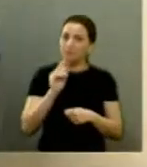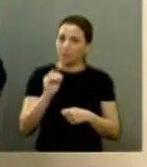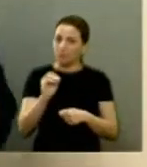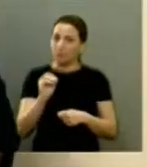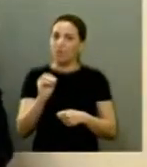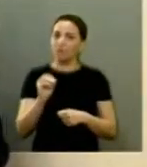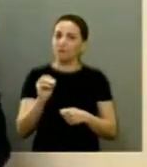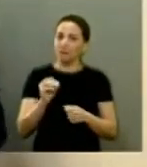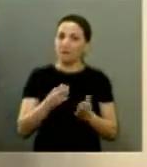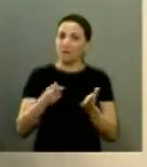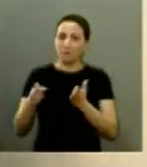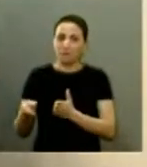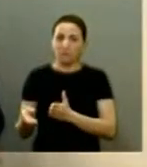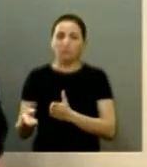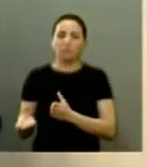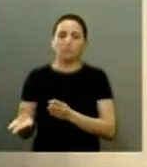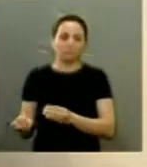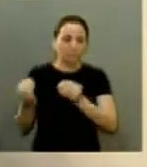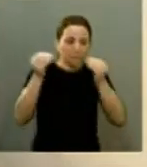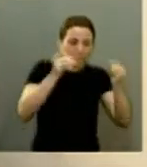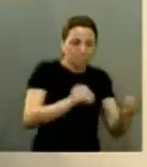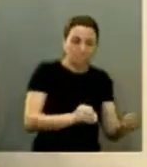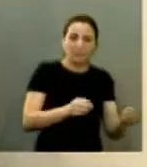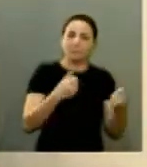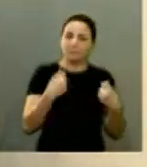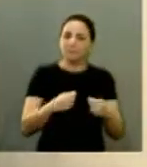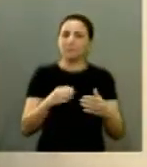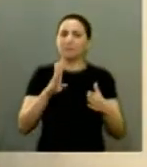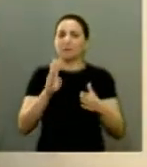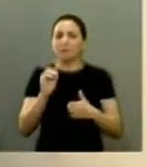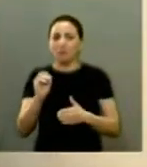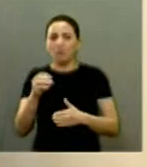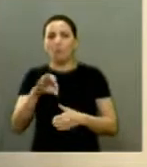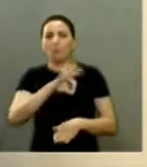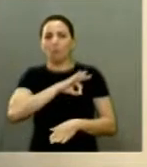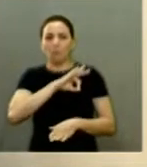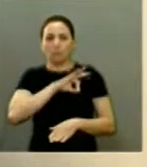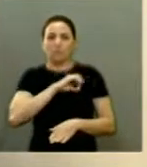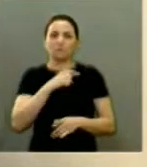deu prazo para devolver, mas tem que fazer o boletim de ocorrência. Não dá para aceitar